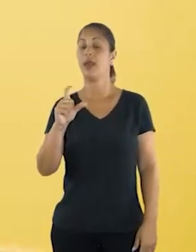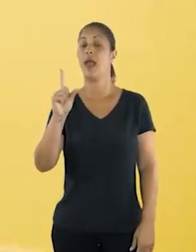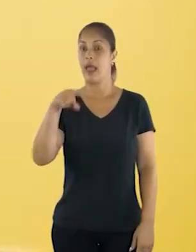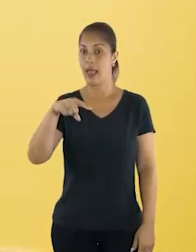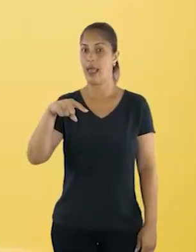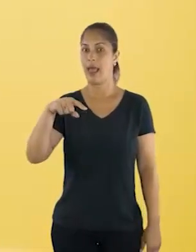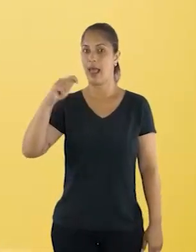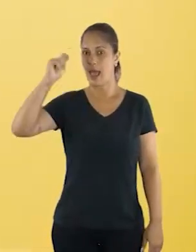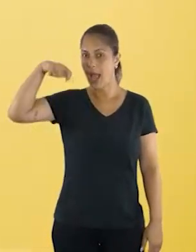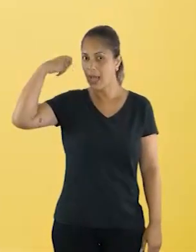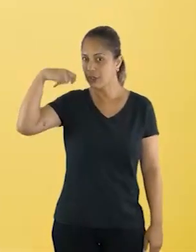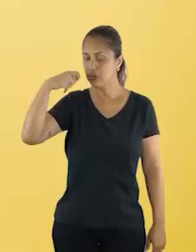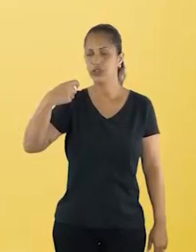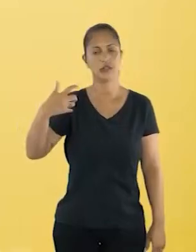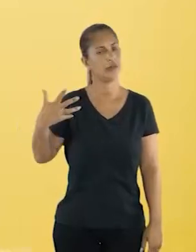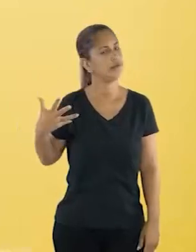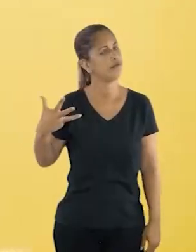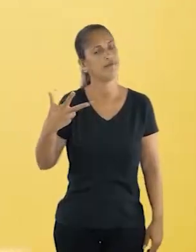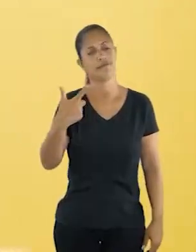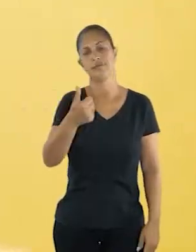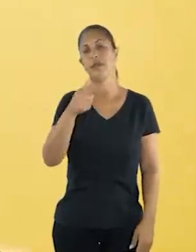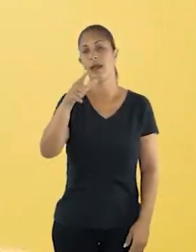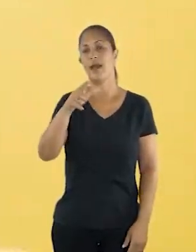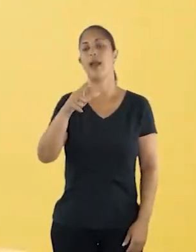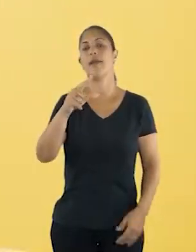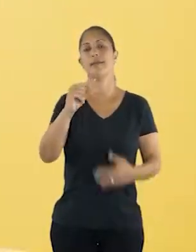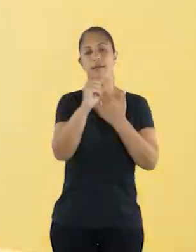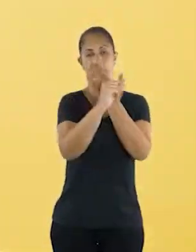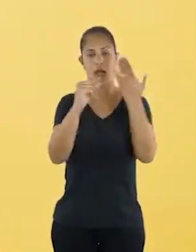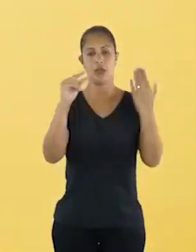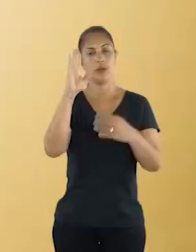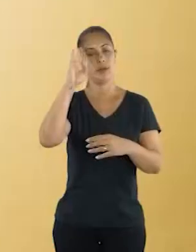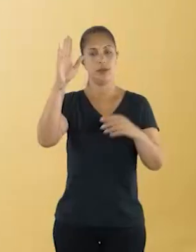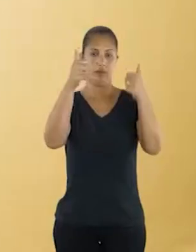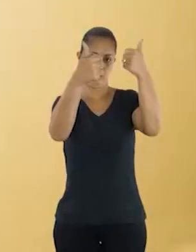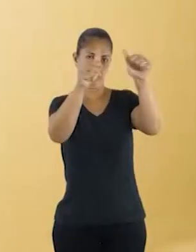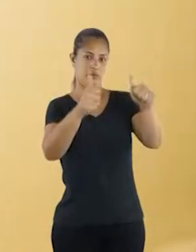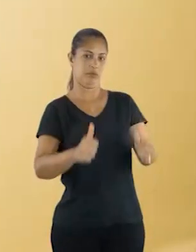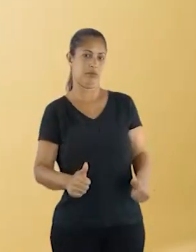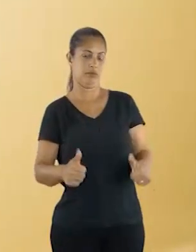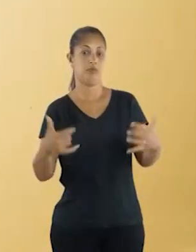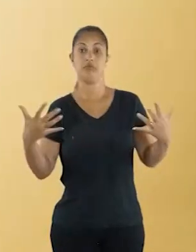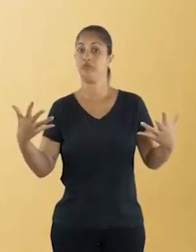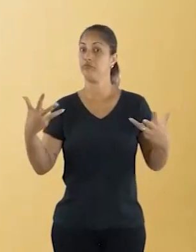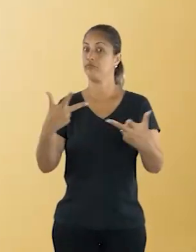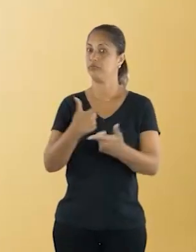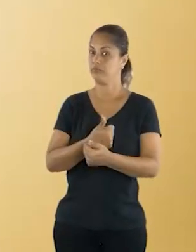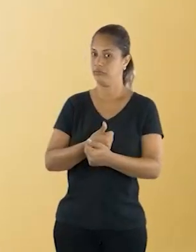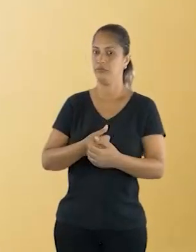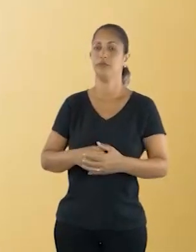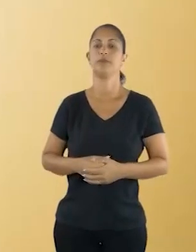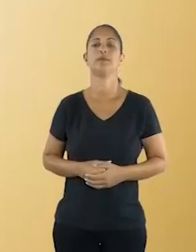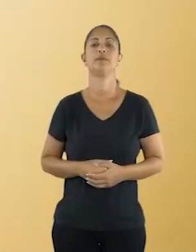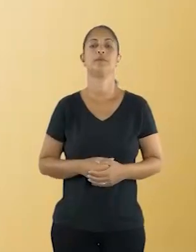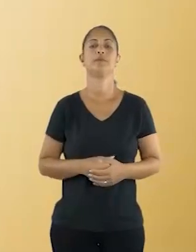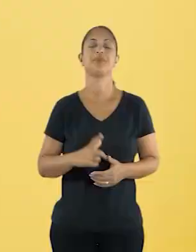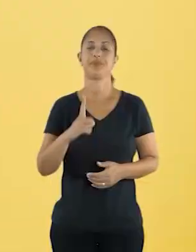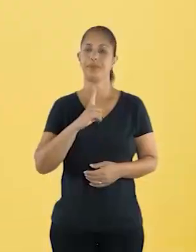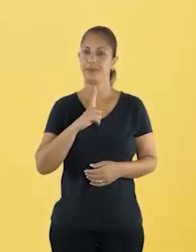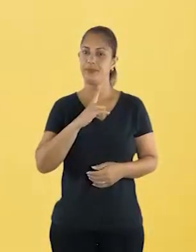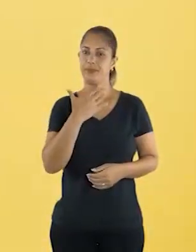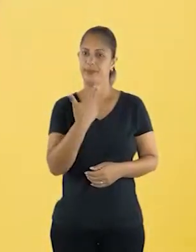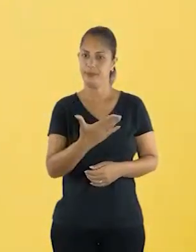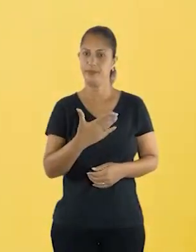é um artista que também é o autor dessa escultura extraordinária, que está